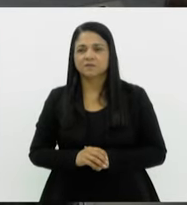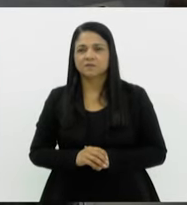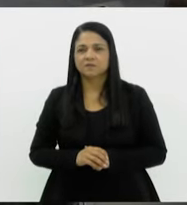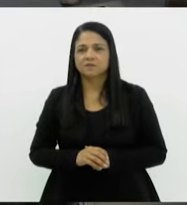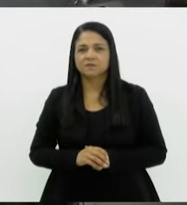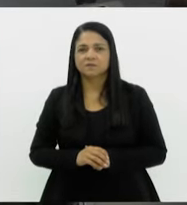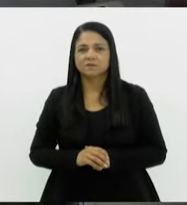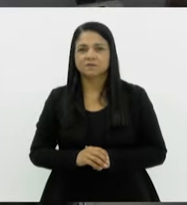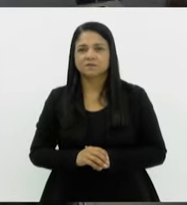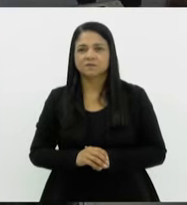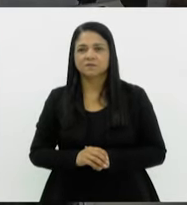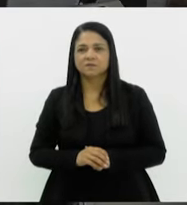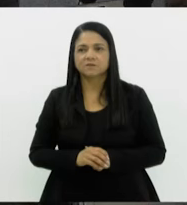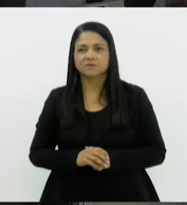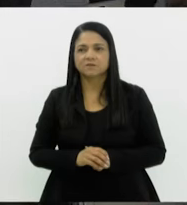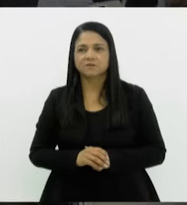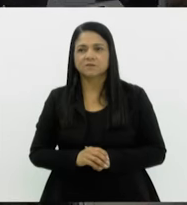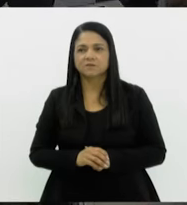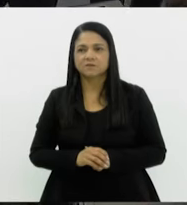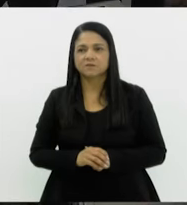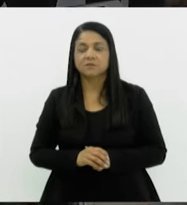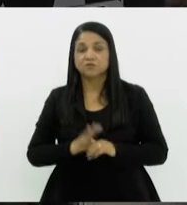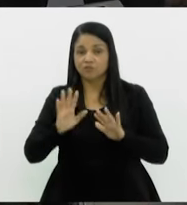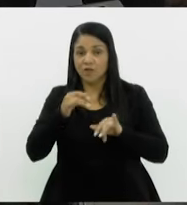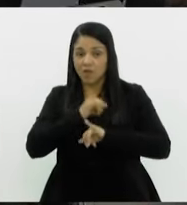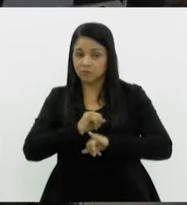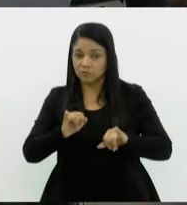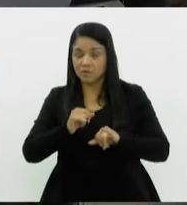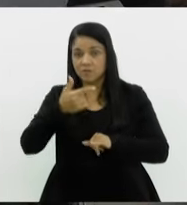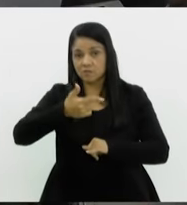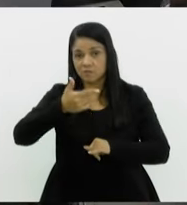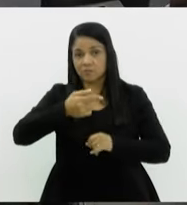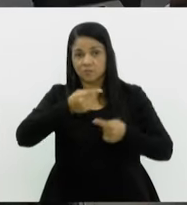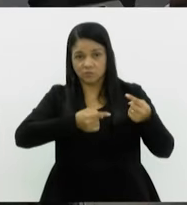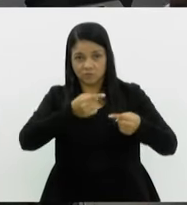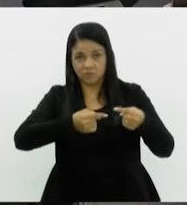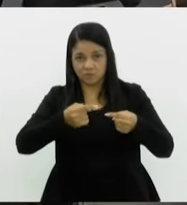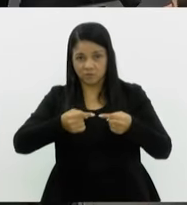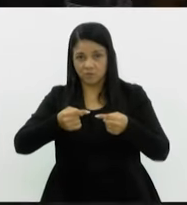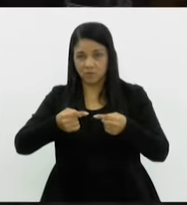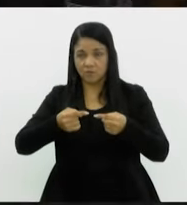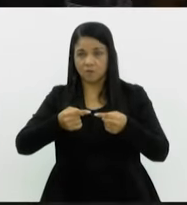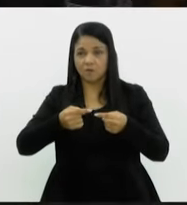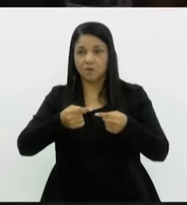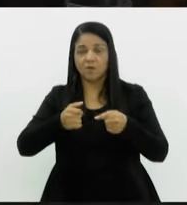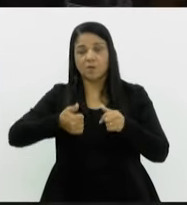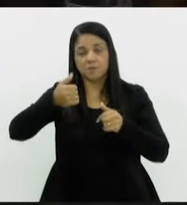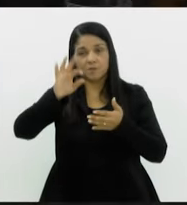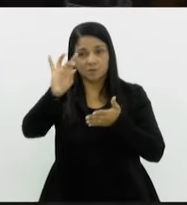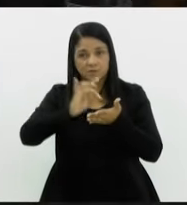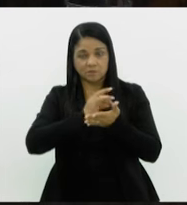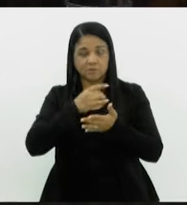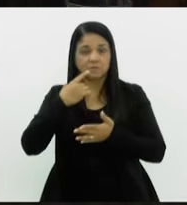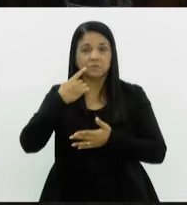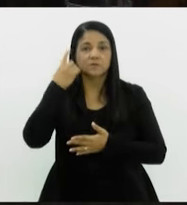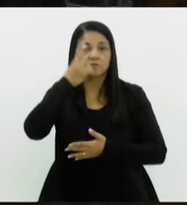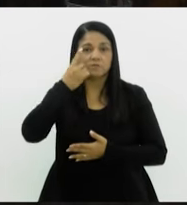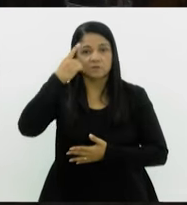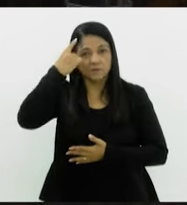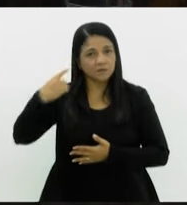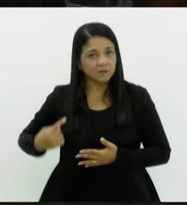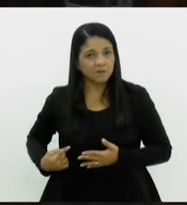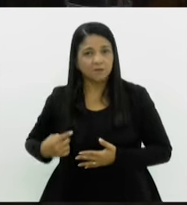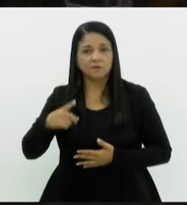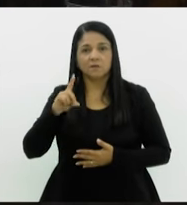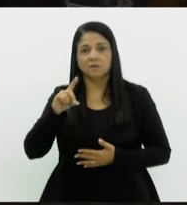Na verdade, já anunciei aqui, em segunda discussão, primeira escrita, a deputada Dani Balbi. Enquanto a deputada